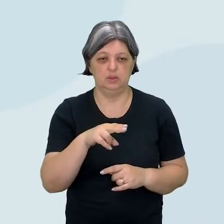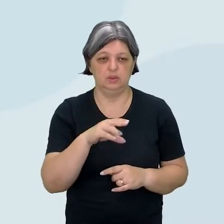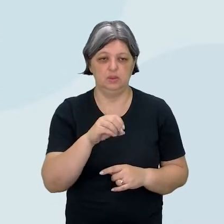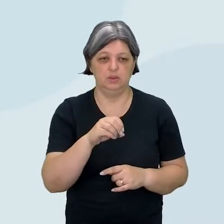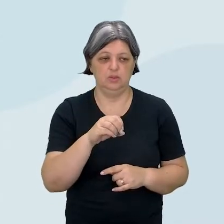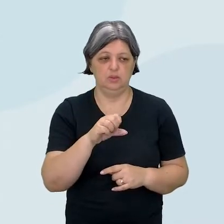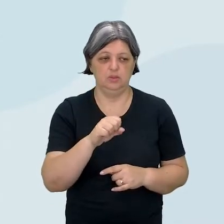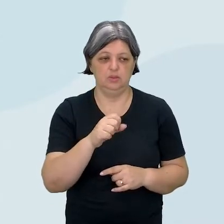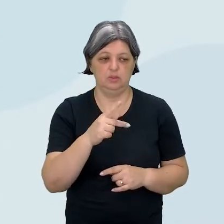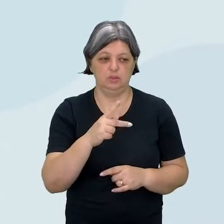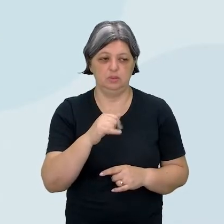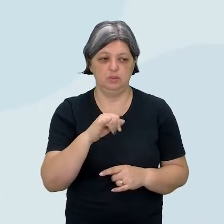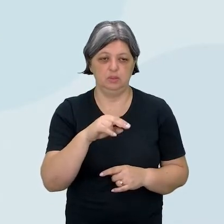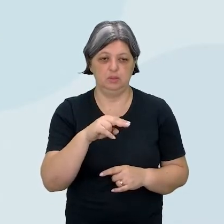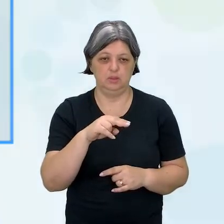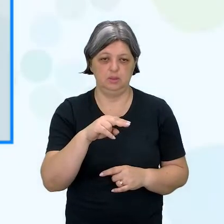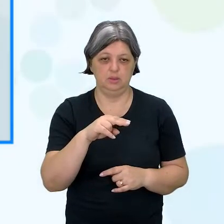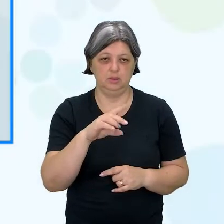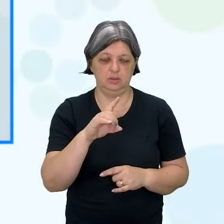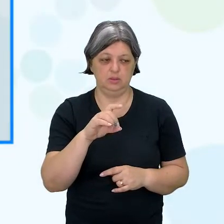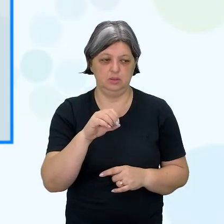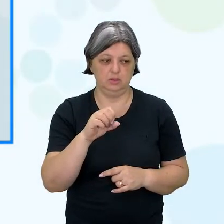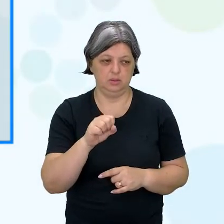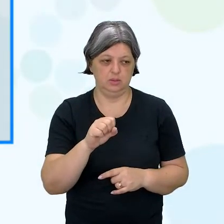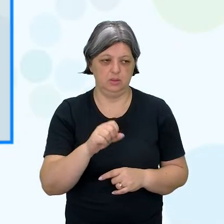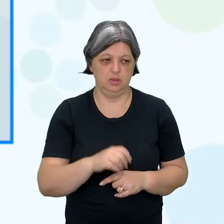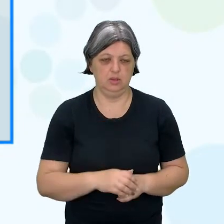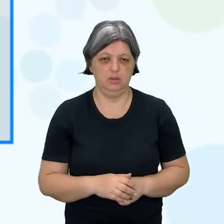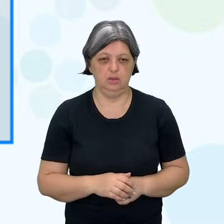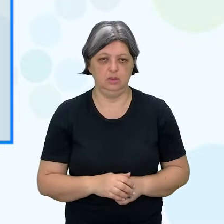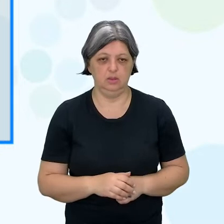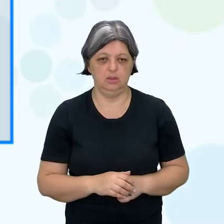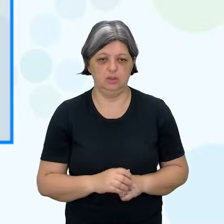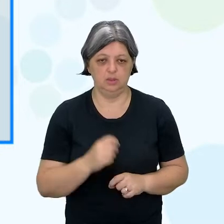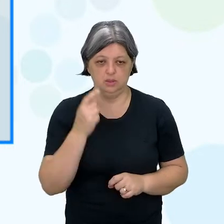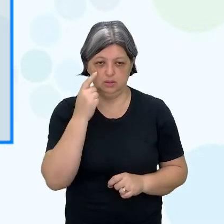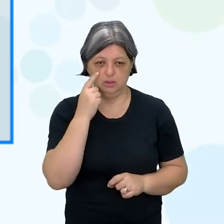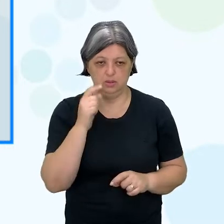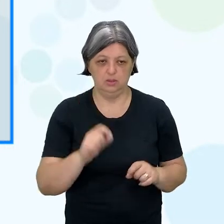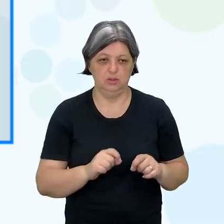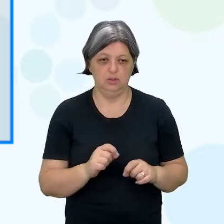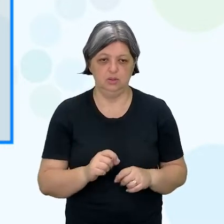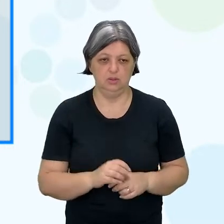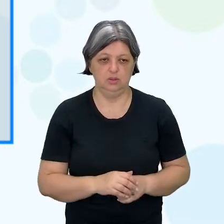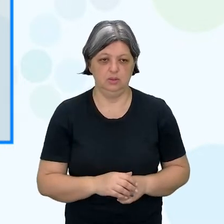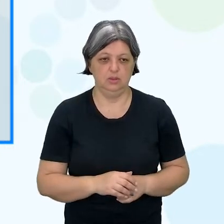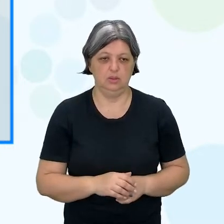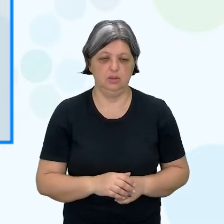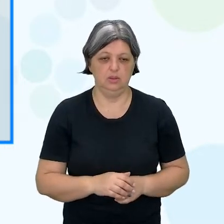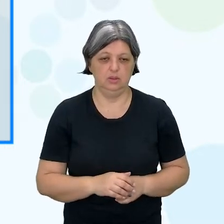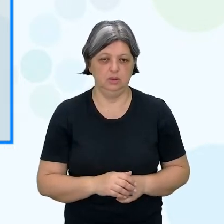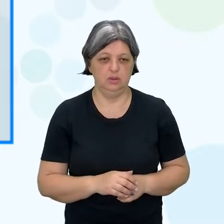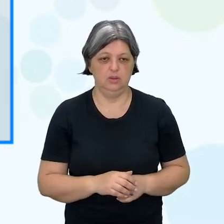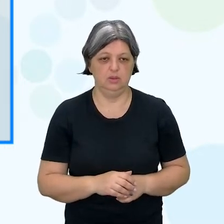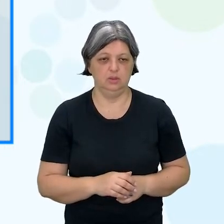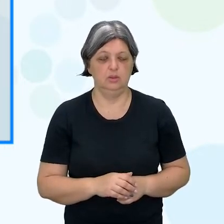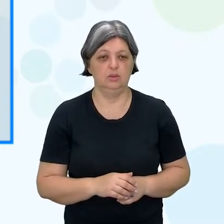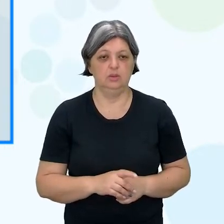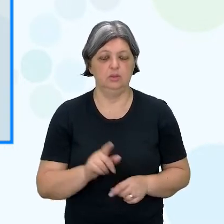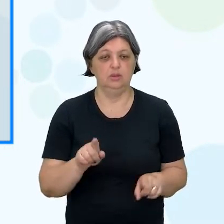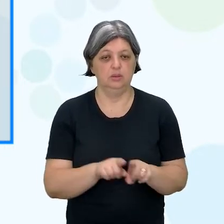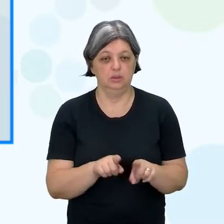lugar que é inóspito, é um lugar onde eu não tenho aí a prevalência de vida ou, né, a presença